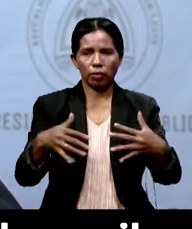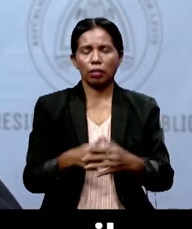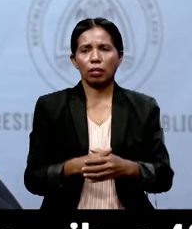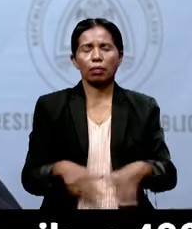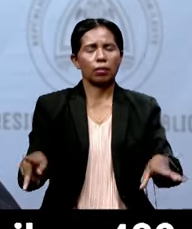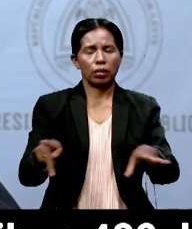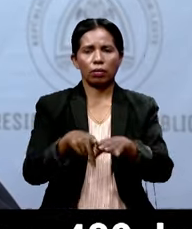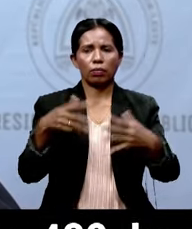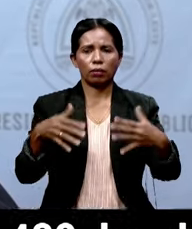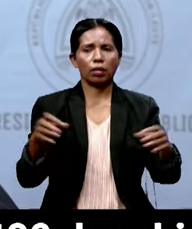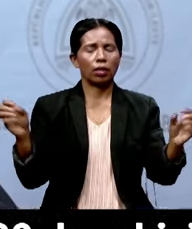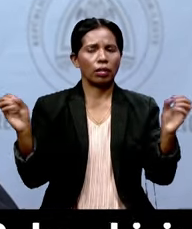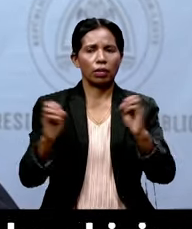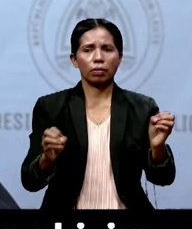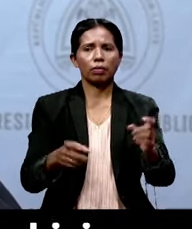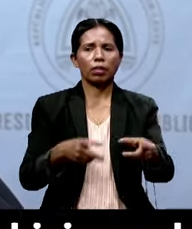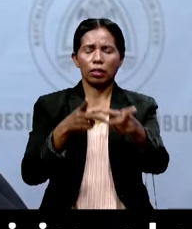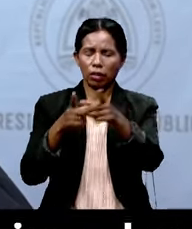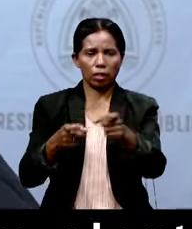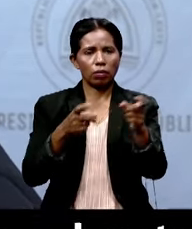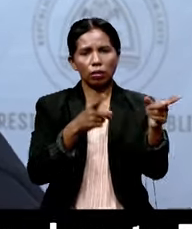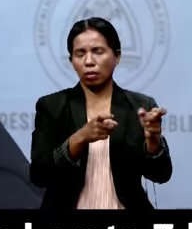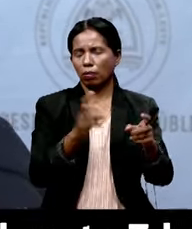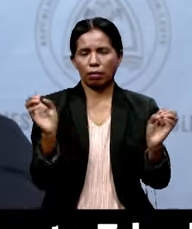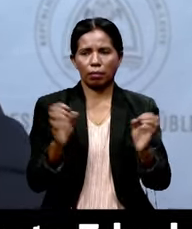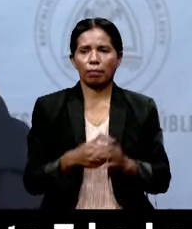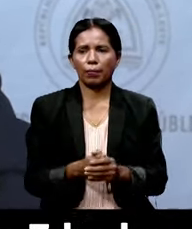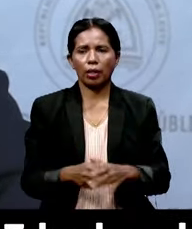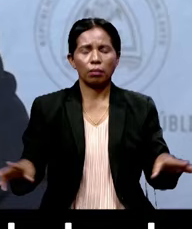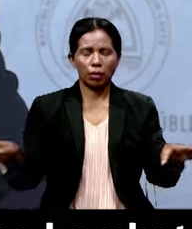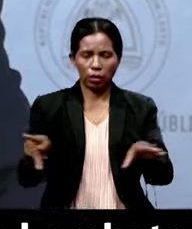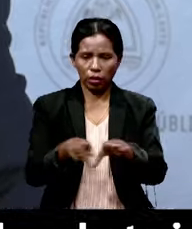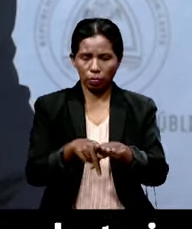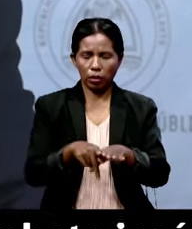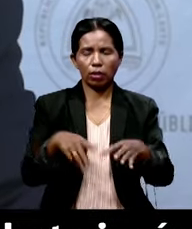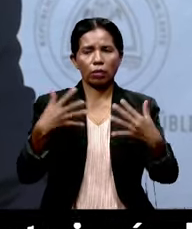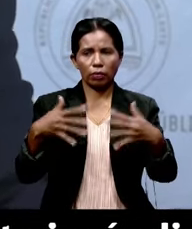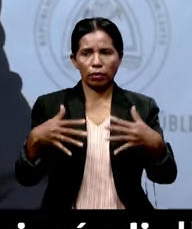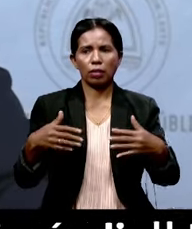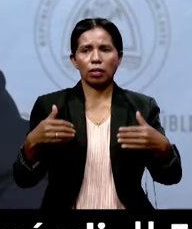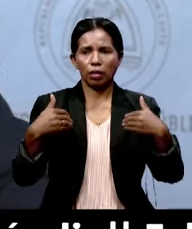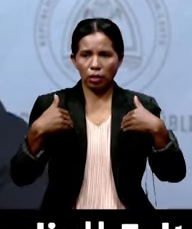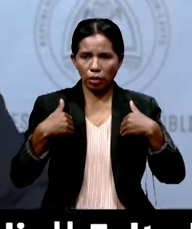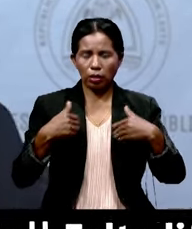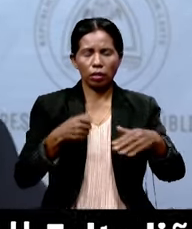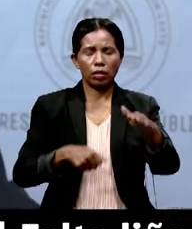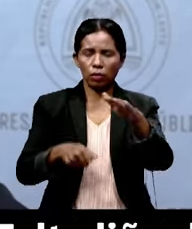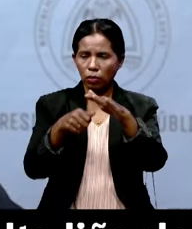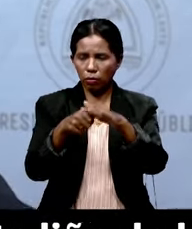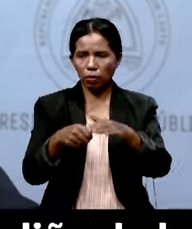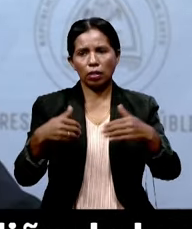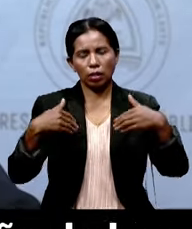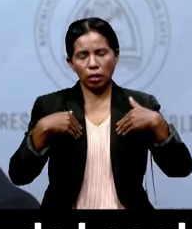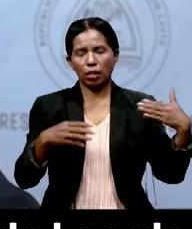participa em fundo, lá os batiram o leite, tiram o leite, tiram o leite. Participa em fundo, e a clandestina, e a outra Ioen, organiza